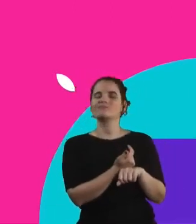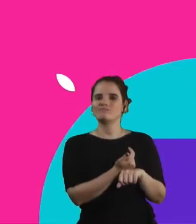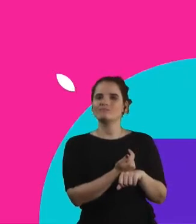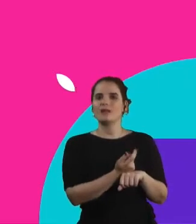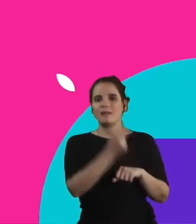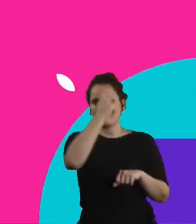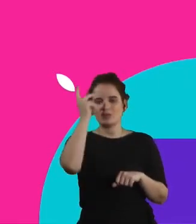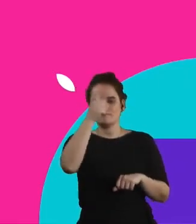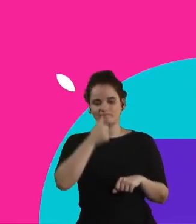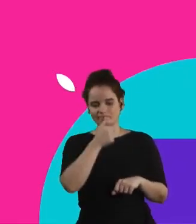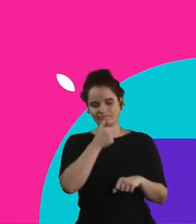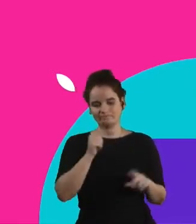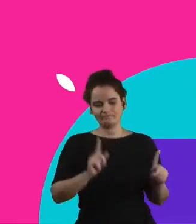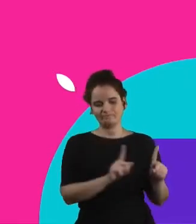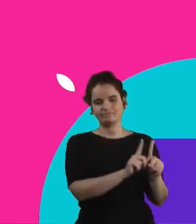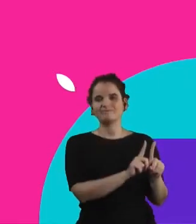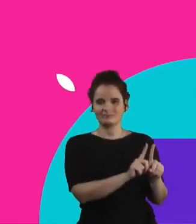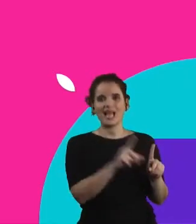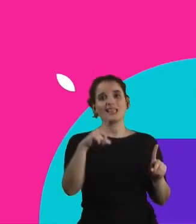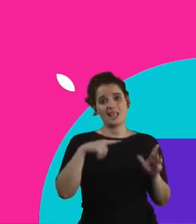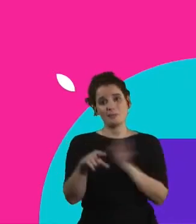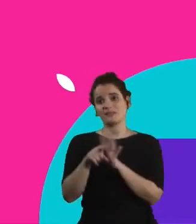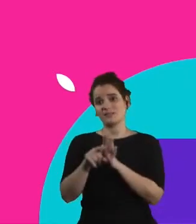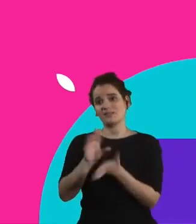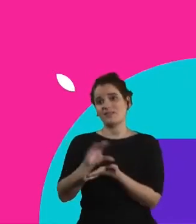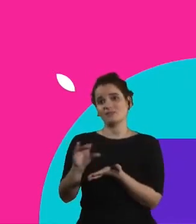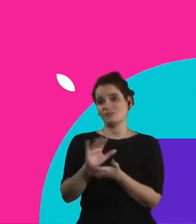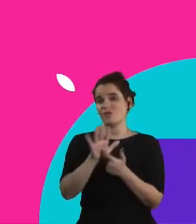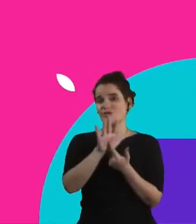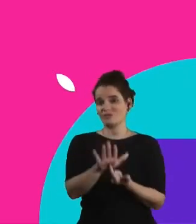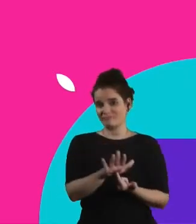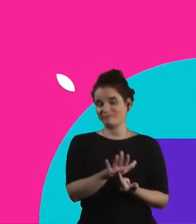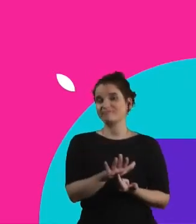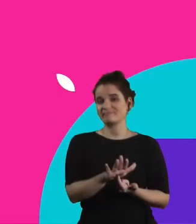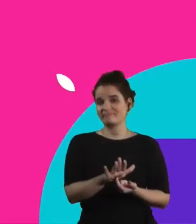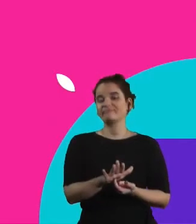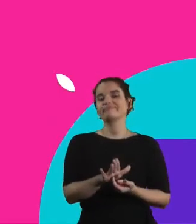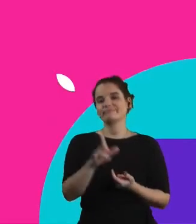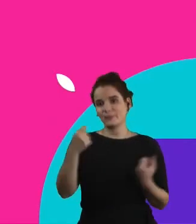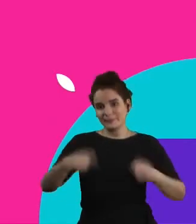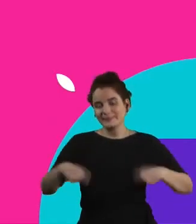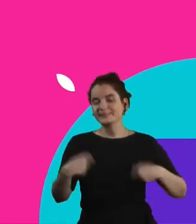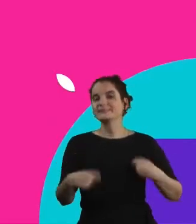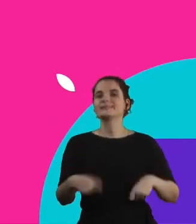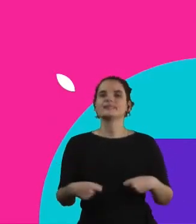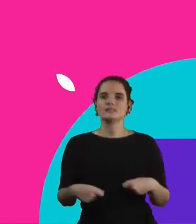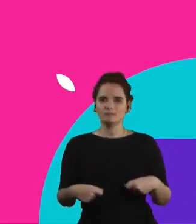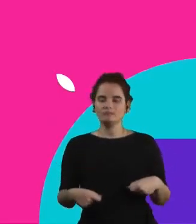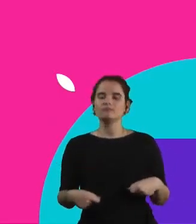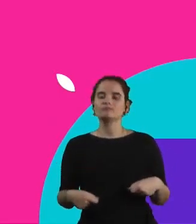é um fator que aparece dentro das pesquisas. E aí, de fato, é uma questão que precisa ser endereçada e